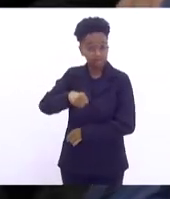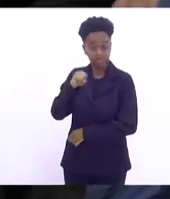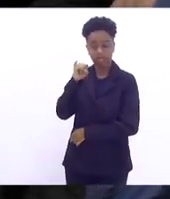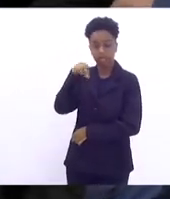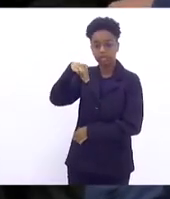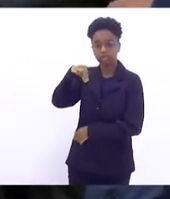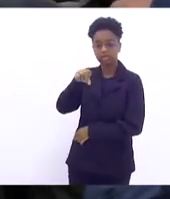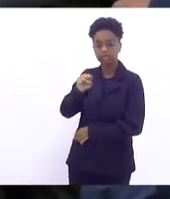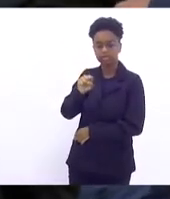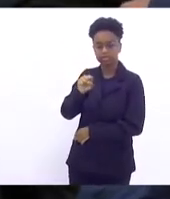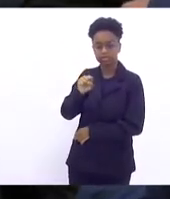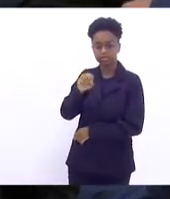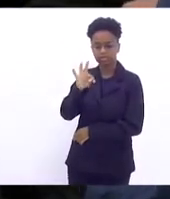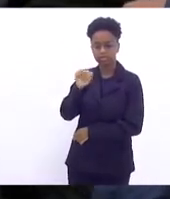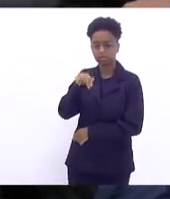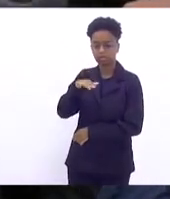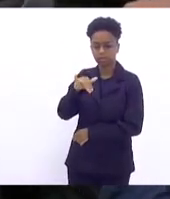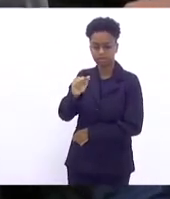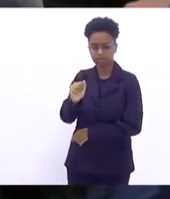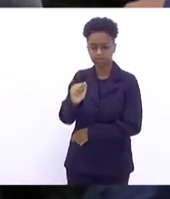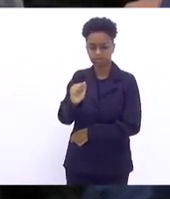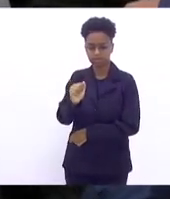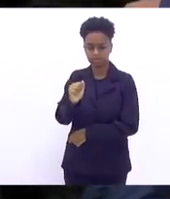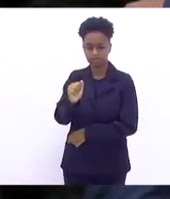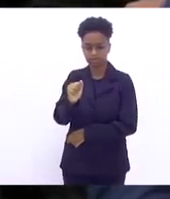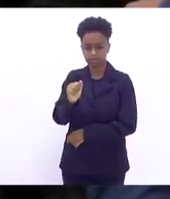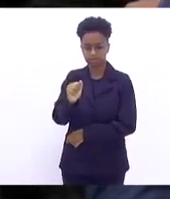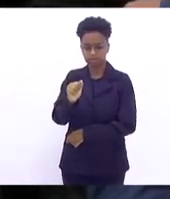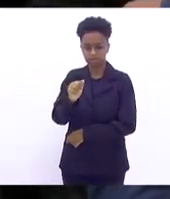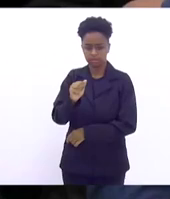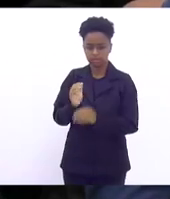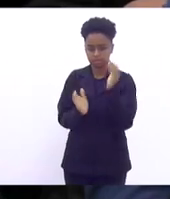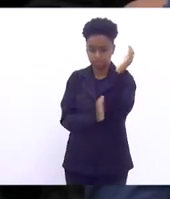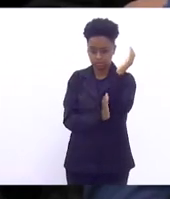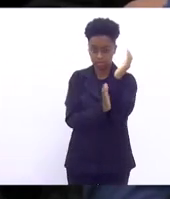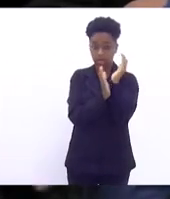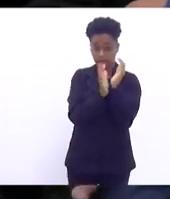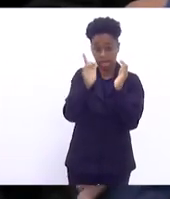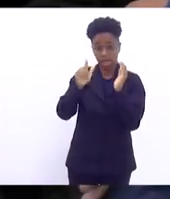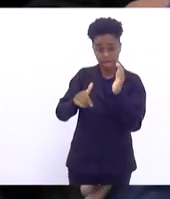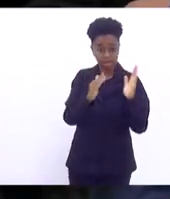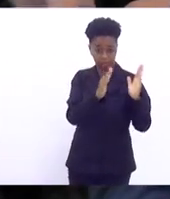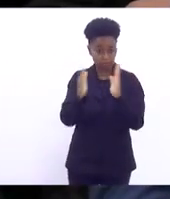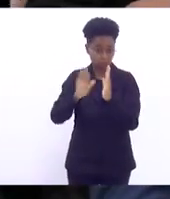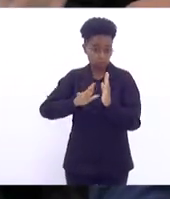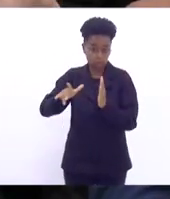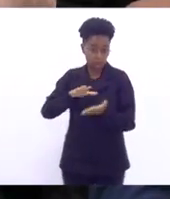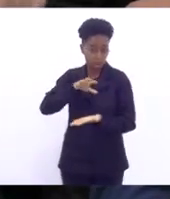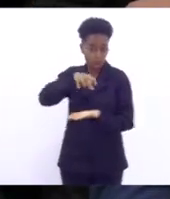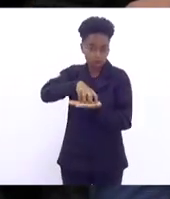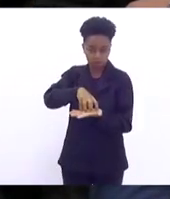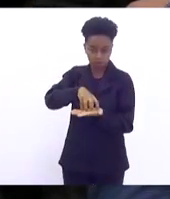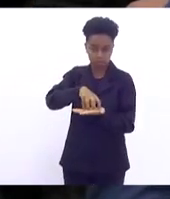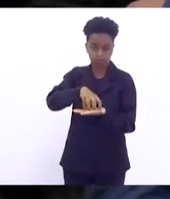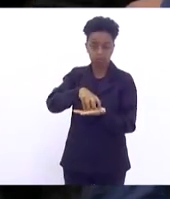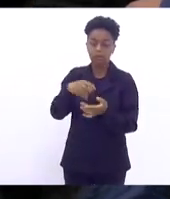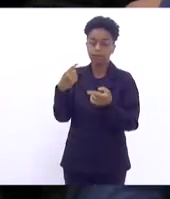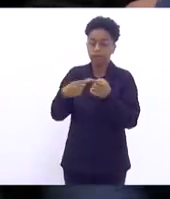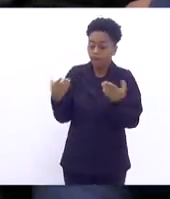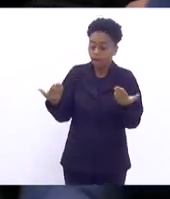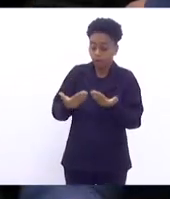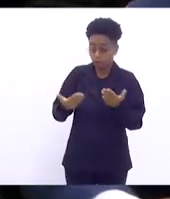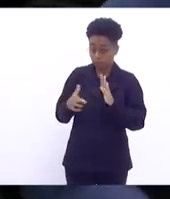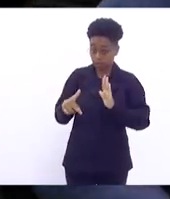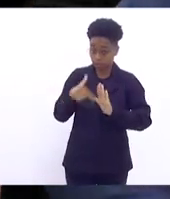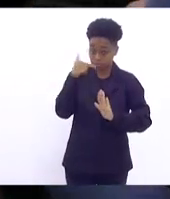coisa ser informal ou informal não existe o que a gente tem que debater aqui é que é uma Instância não é um órgão até porque a atual resolução